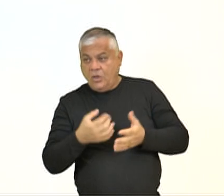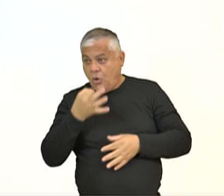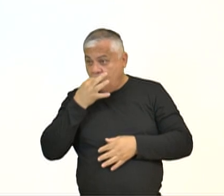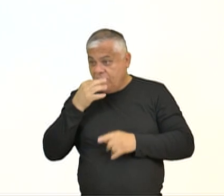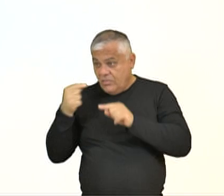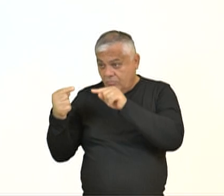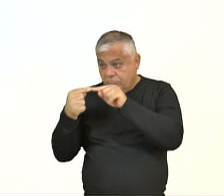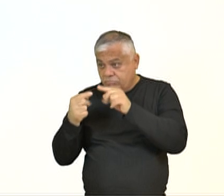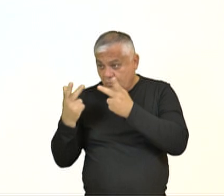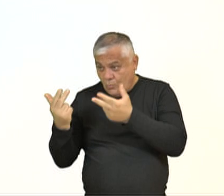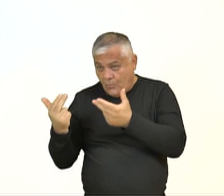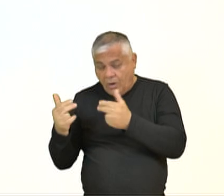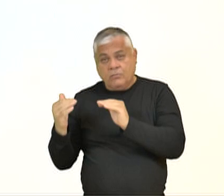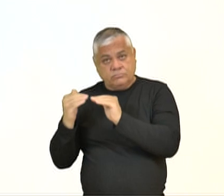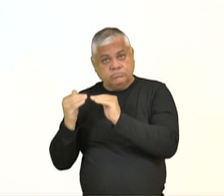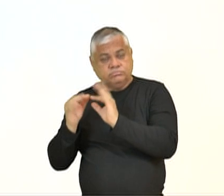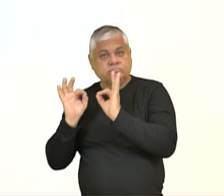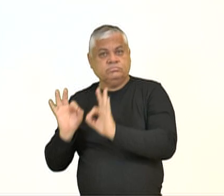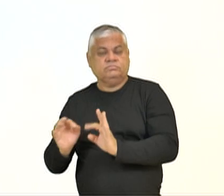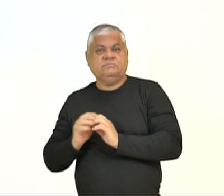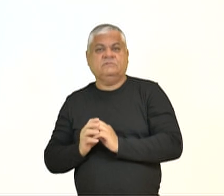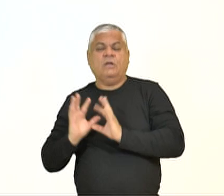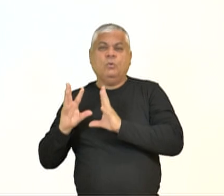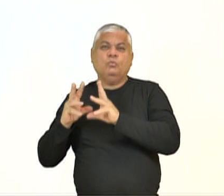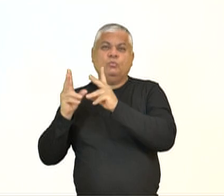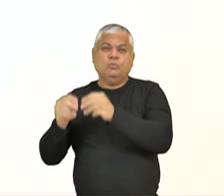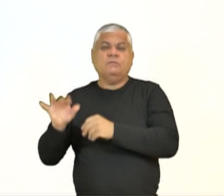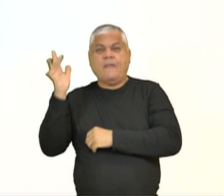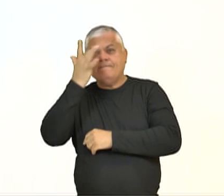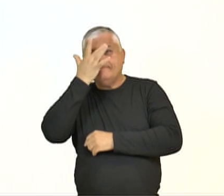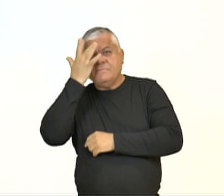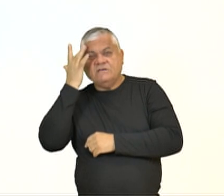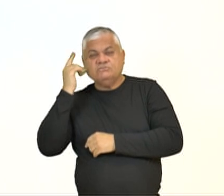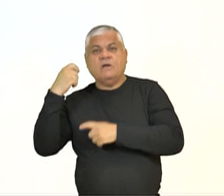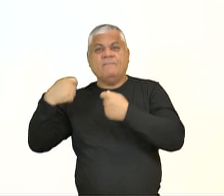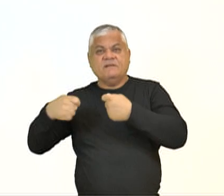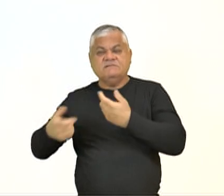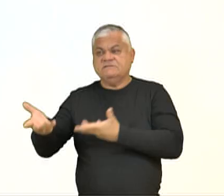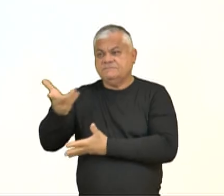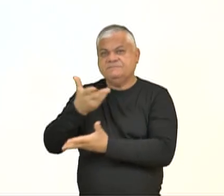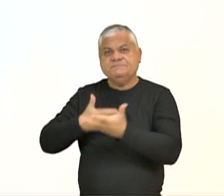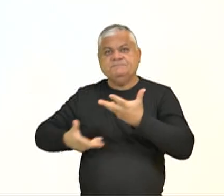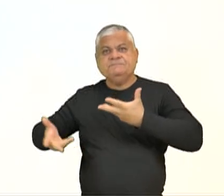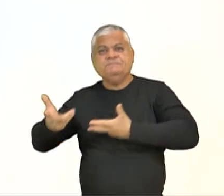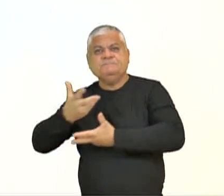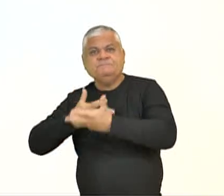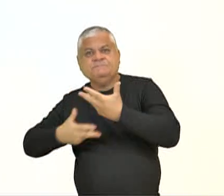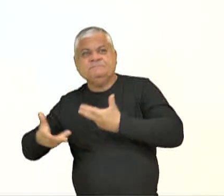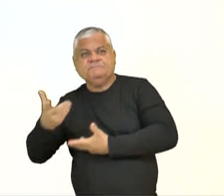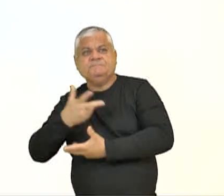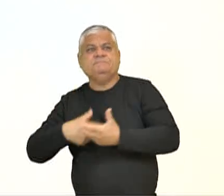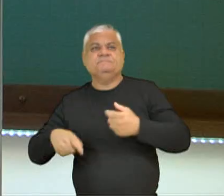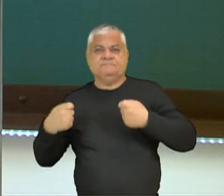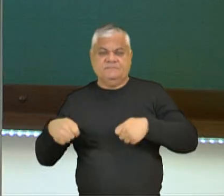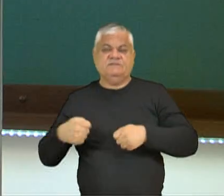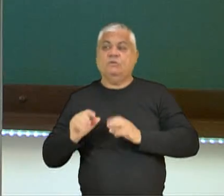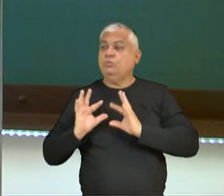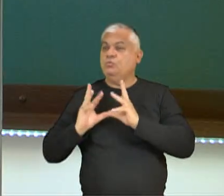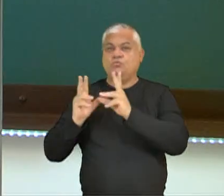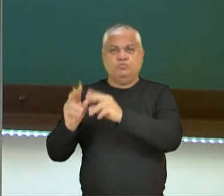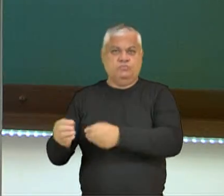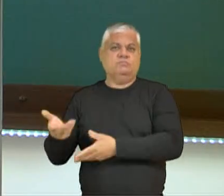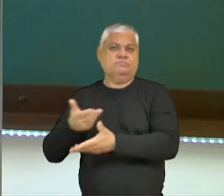com os seus colegas de grupo e levar todos os participantes do grupo a se envolverem na atividade. O envolvimento de todos é